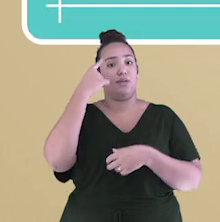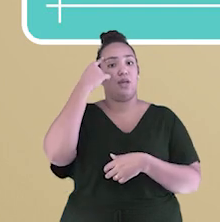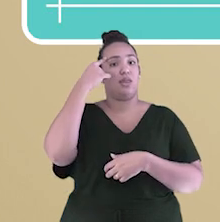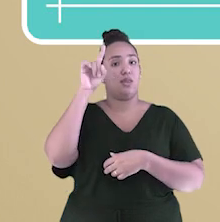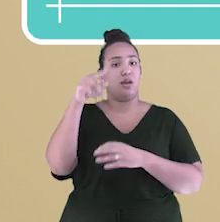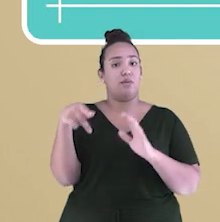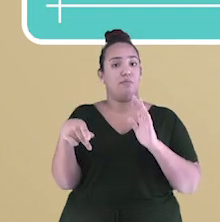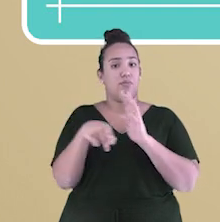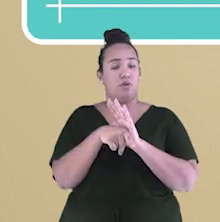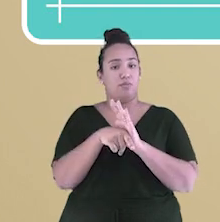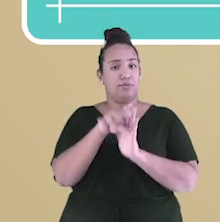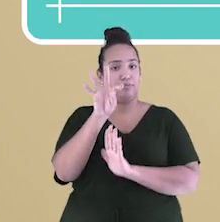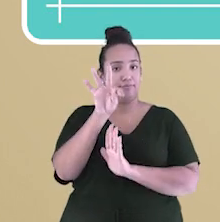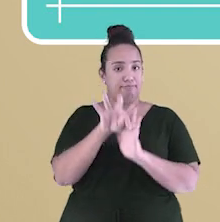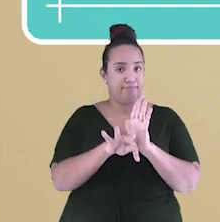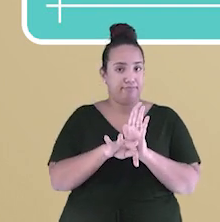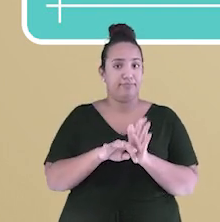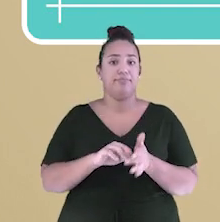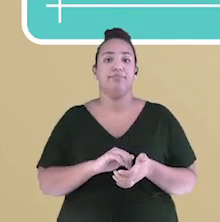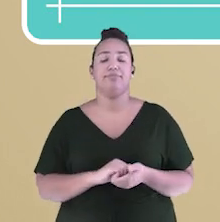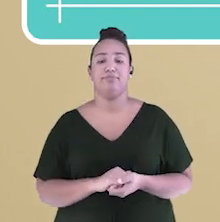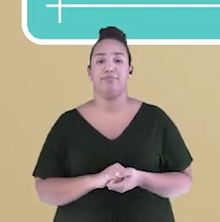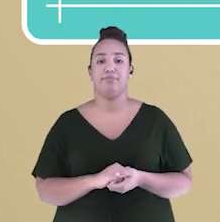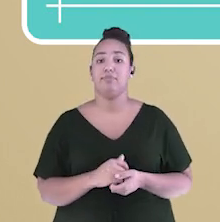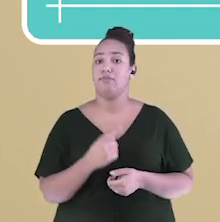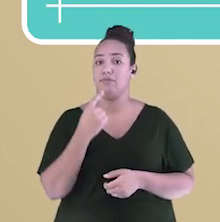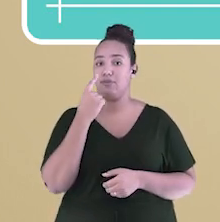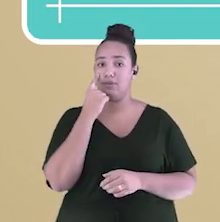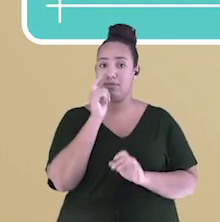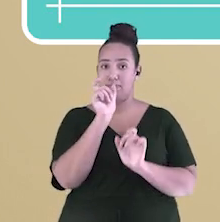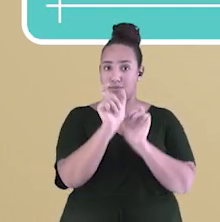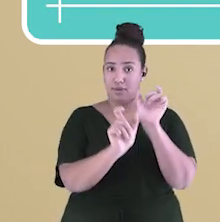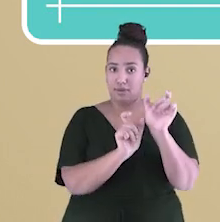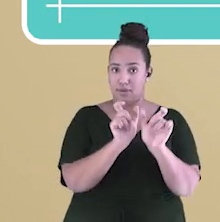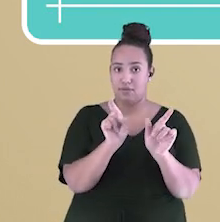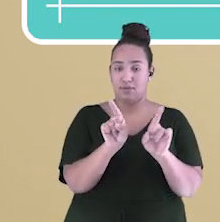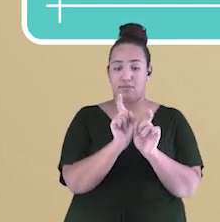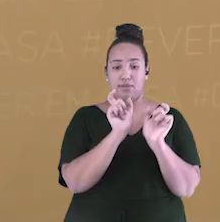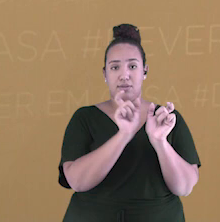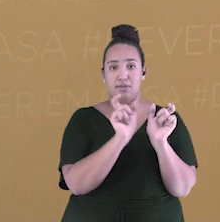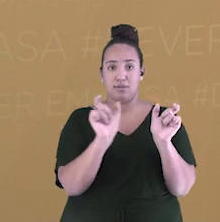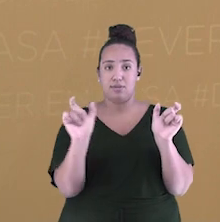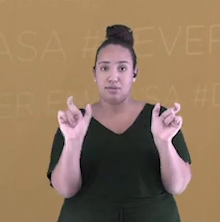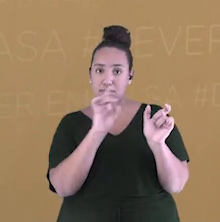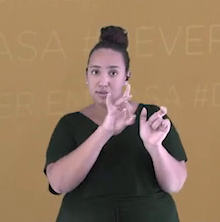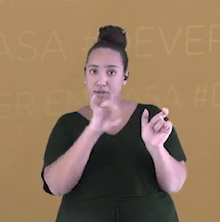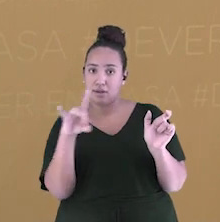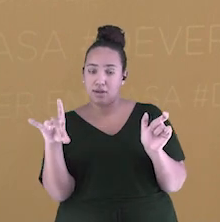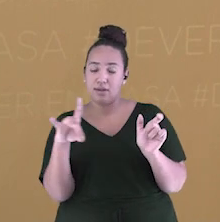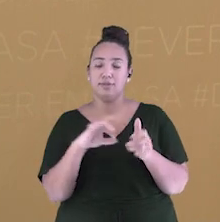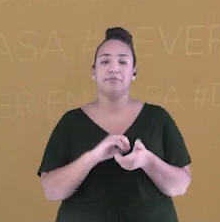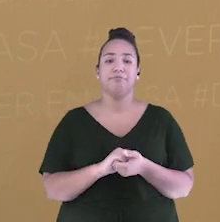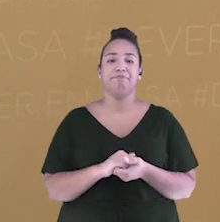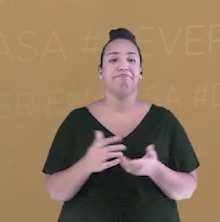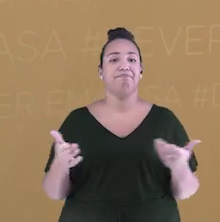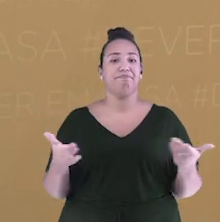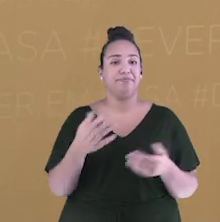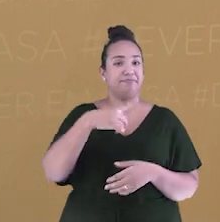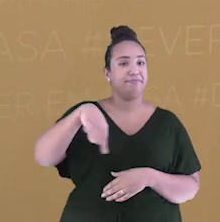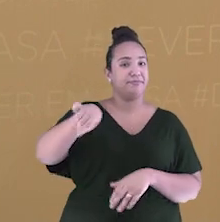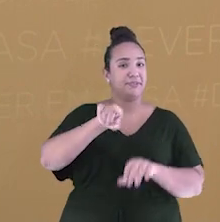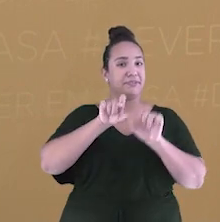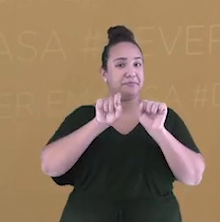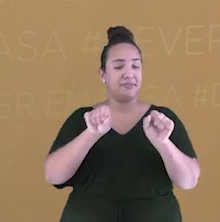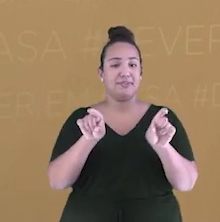do texto, classificar as palavras quanto ao número de sílabas. Agora, você pode marcar sua